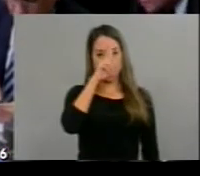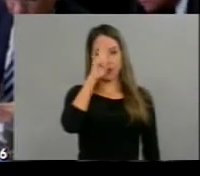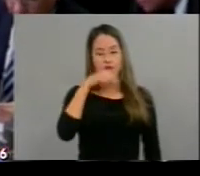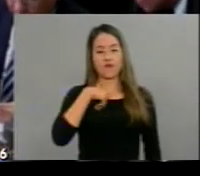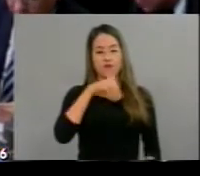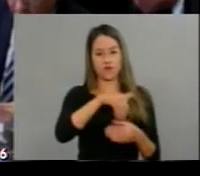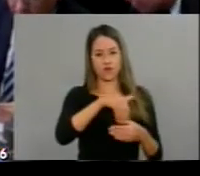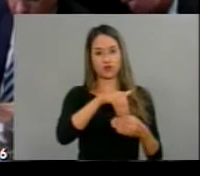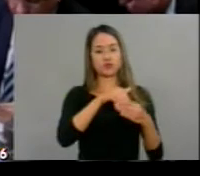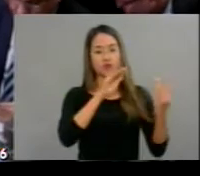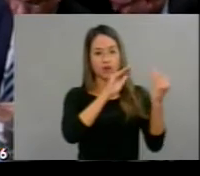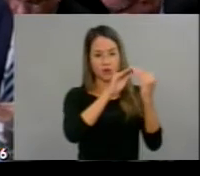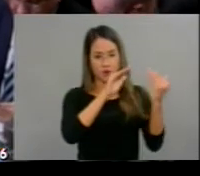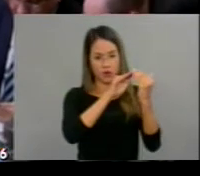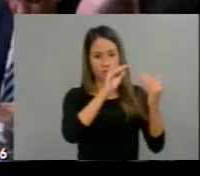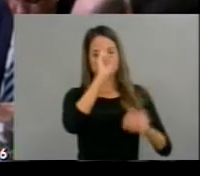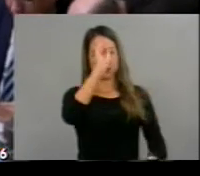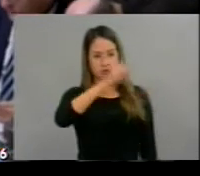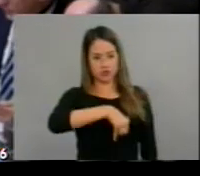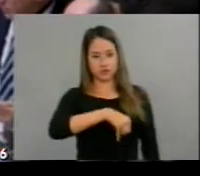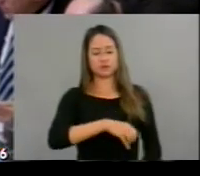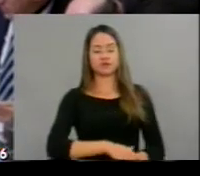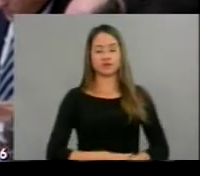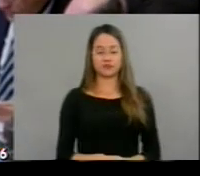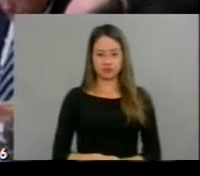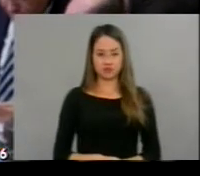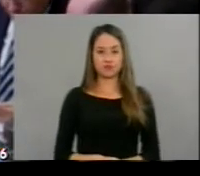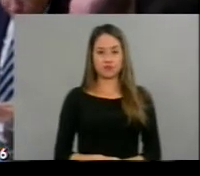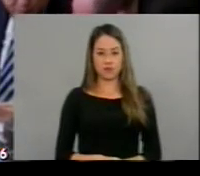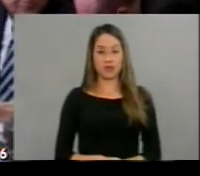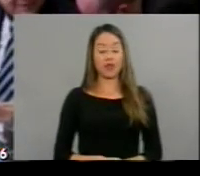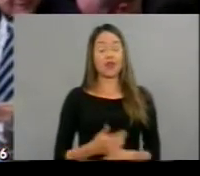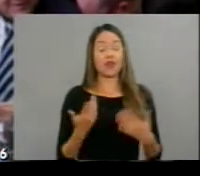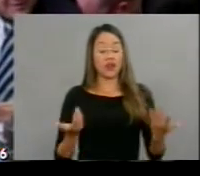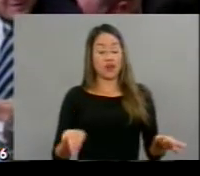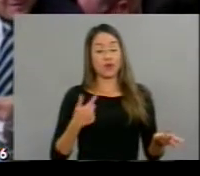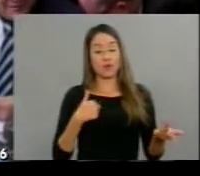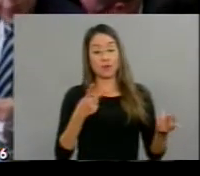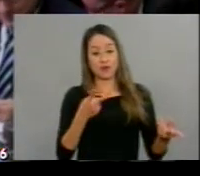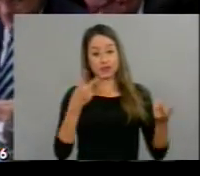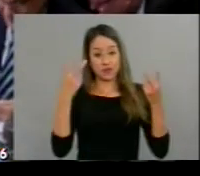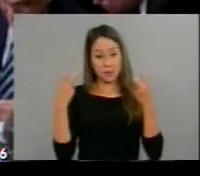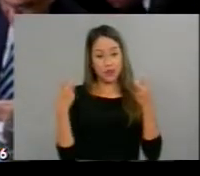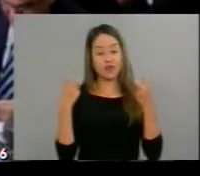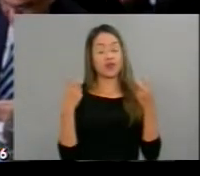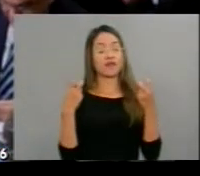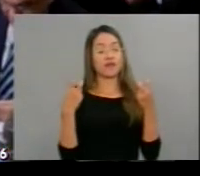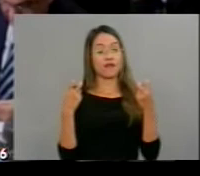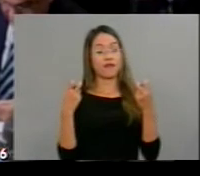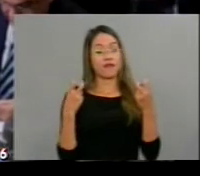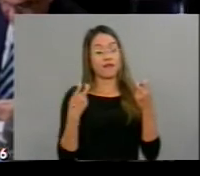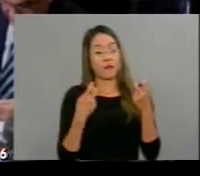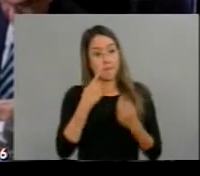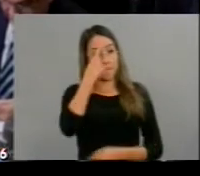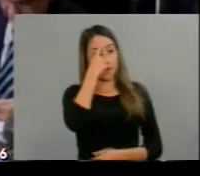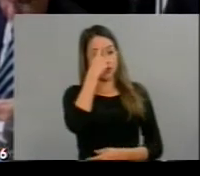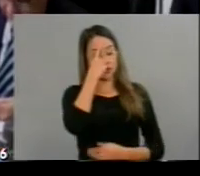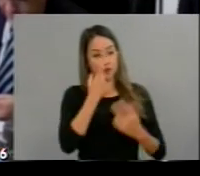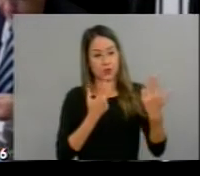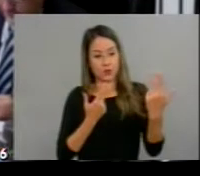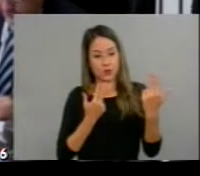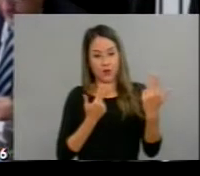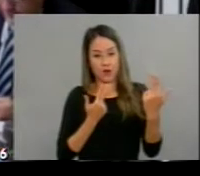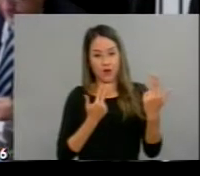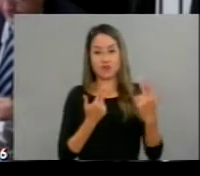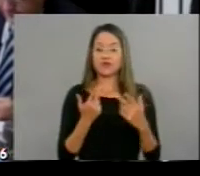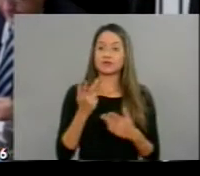Excelência. Sim, sem dúvida. Queria registrar isso. Votei com Vossa Excelência por enxergar o que Vossa Excelência enxergou. E quero cumprimentar aqui